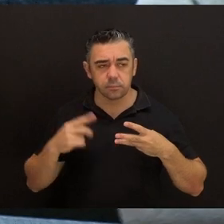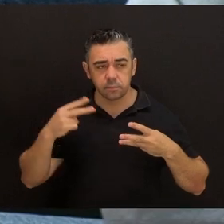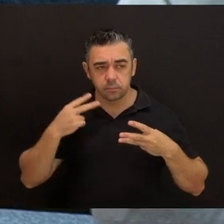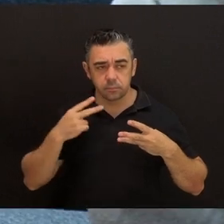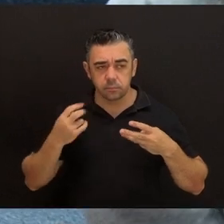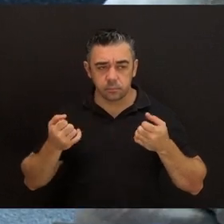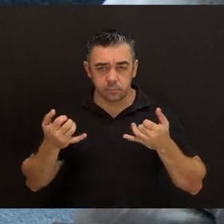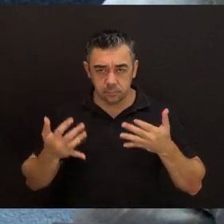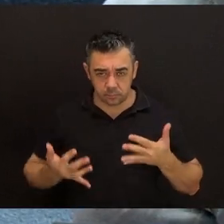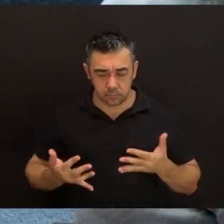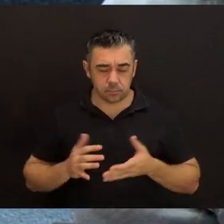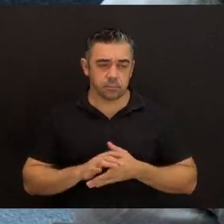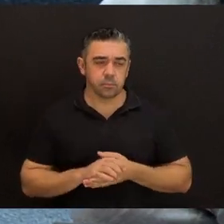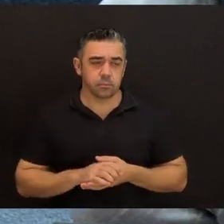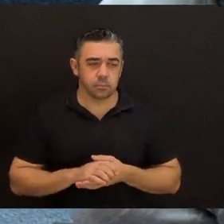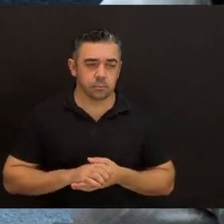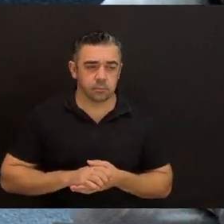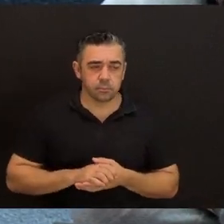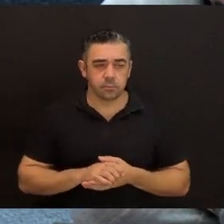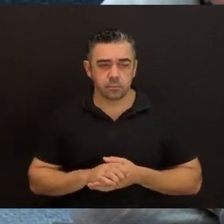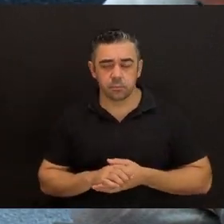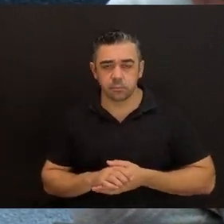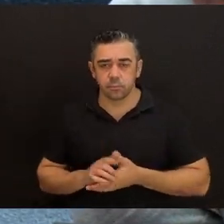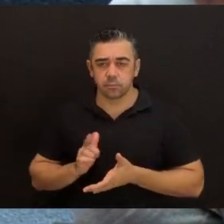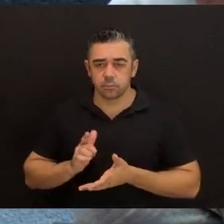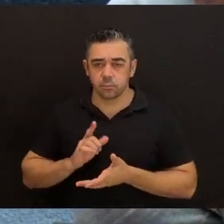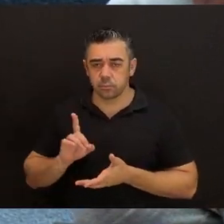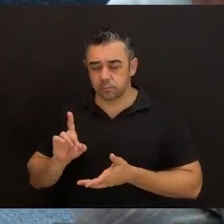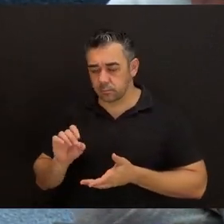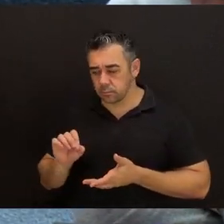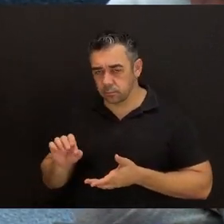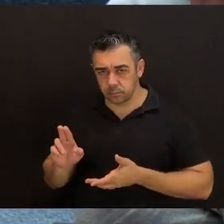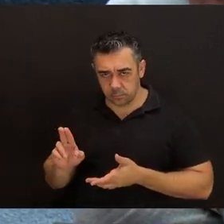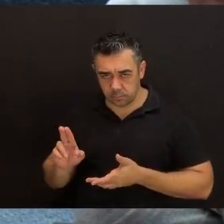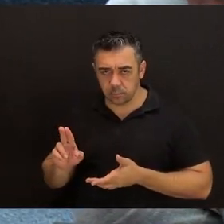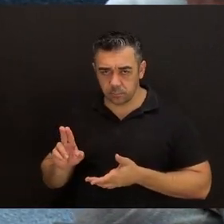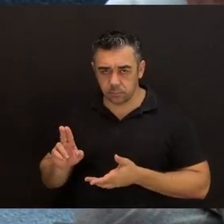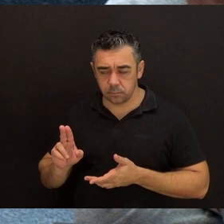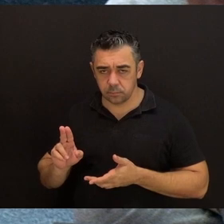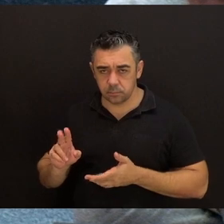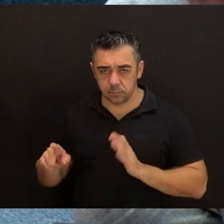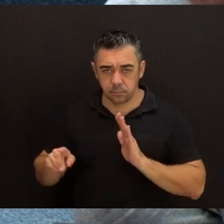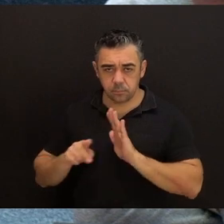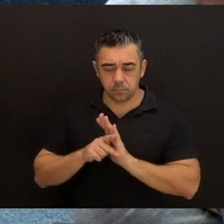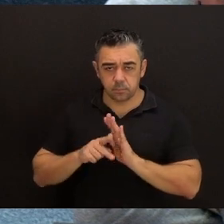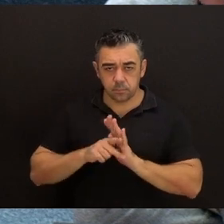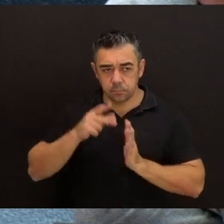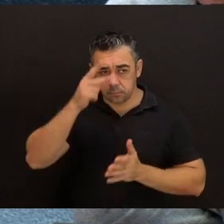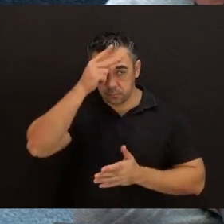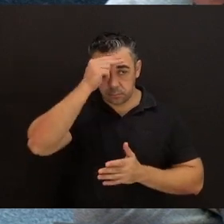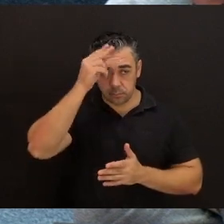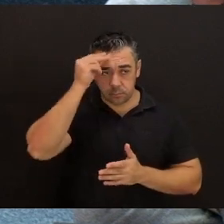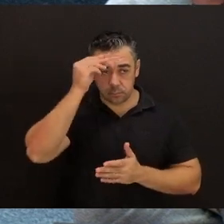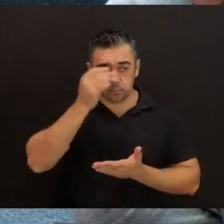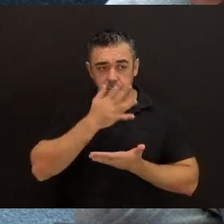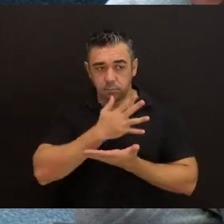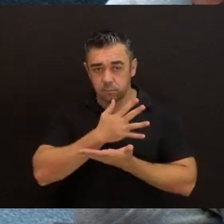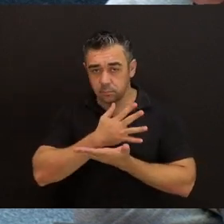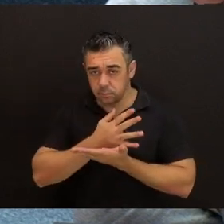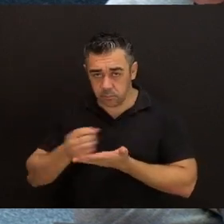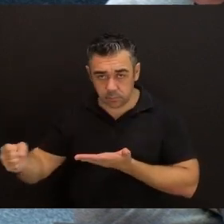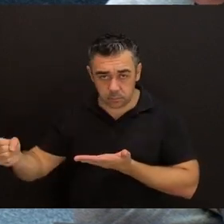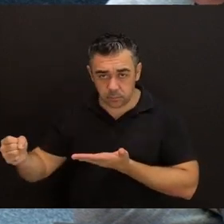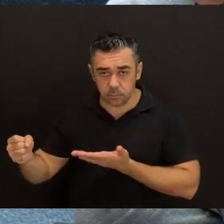é no Diário Oficial eletrônico da prefeitura tá a exoneração do